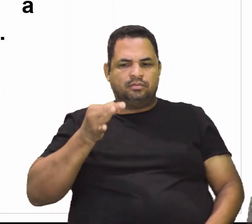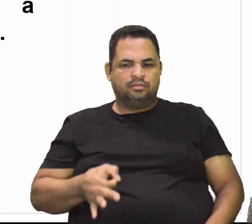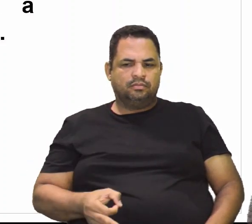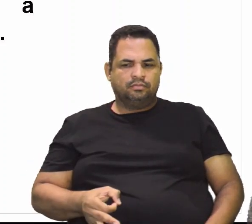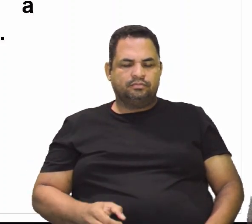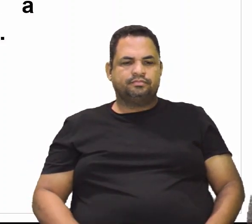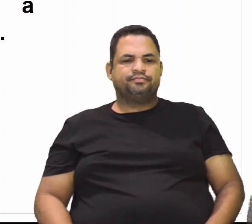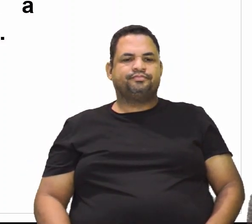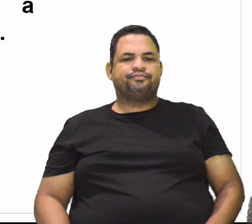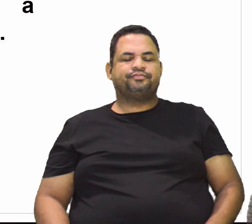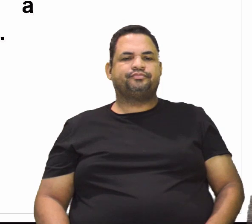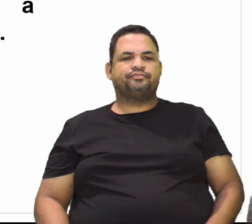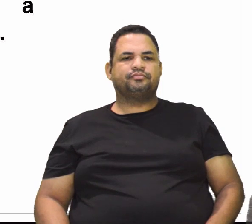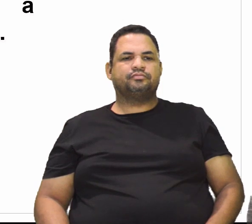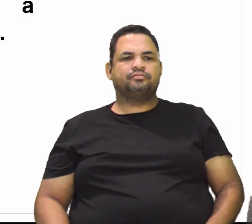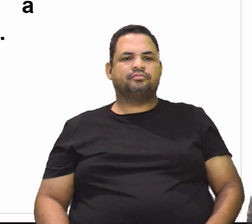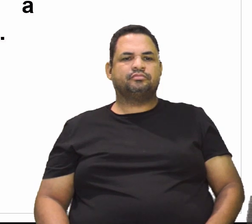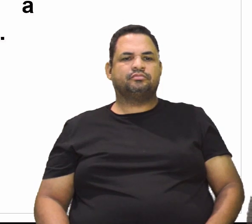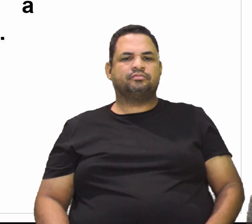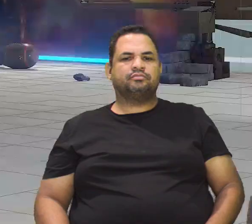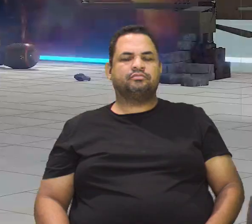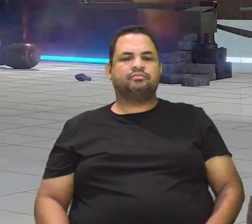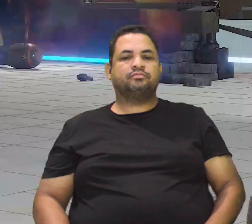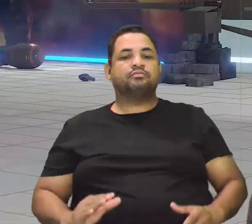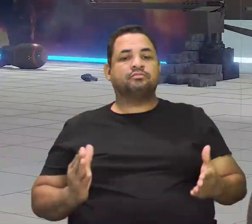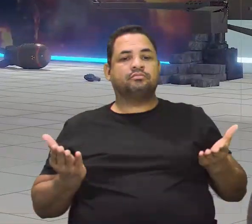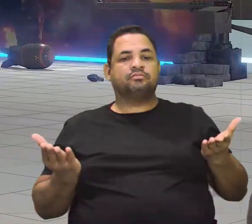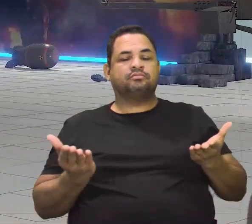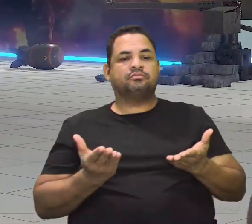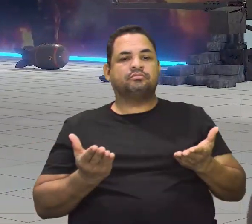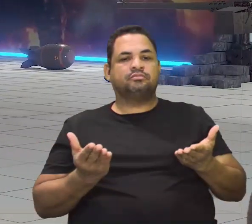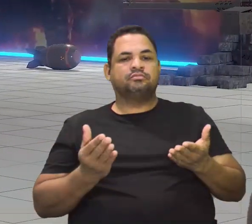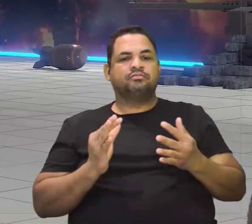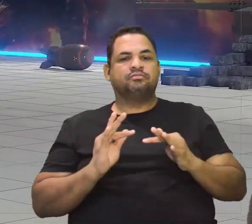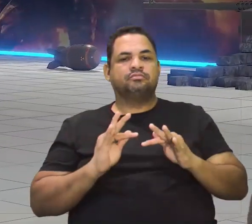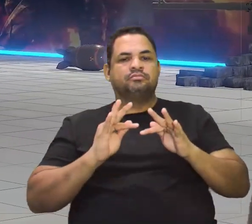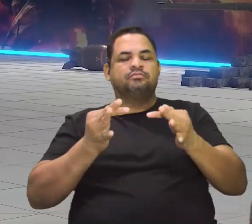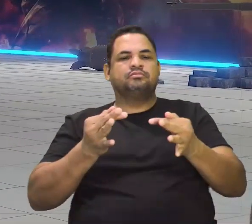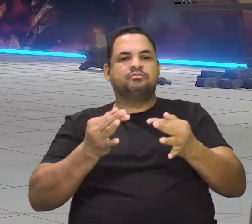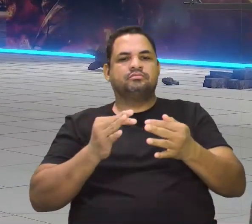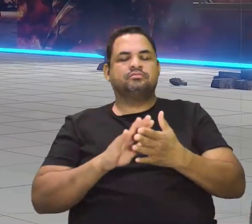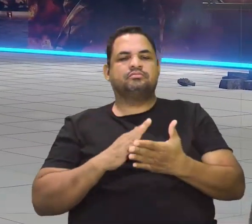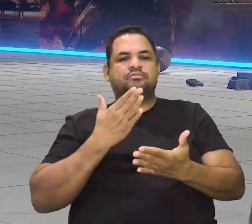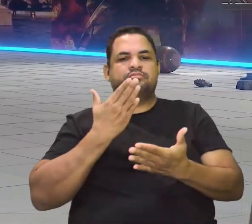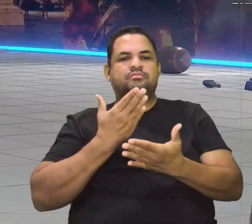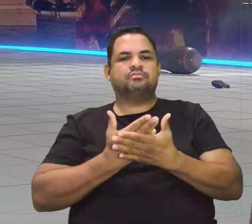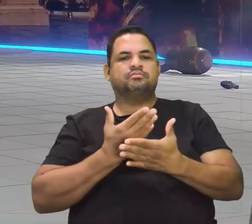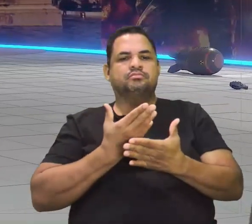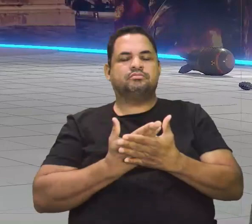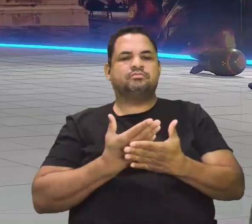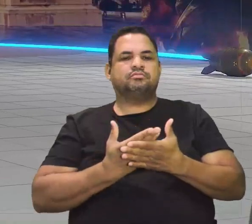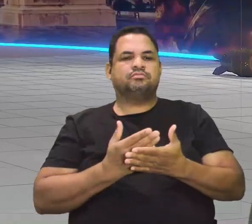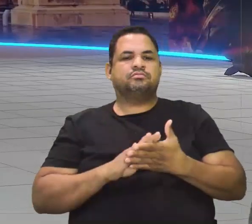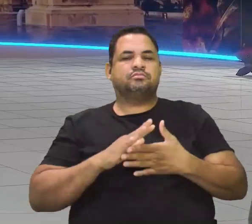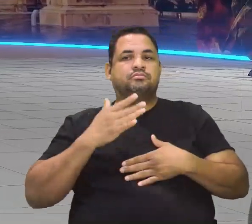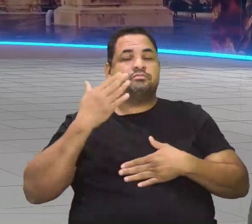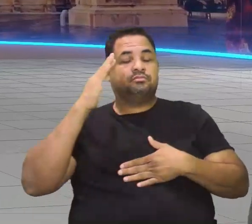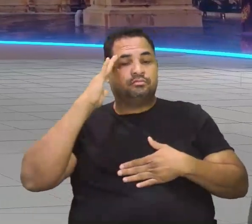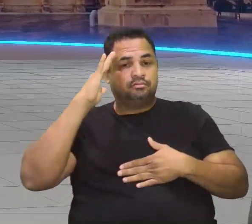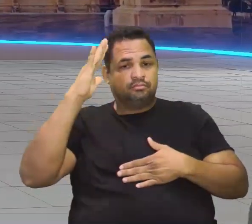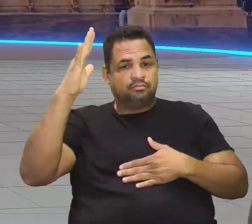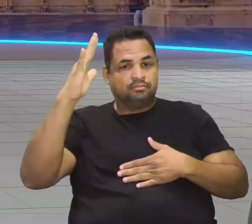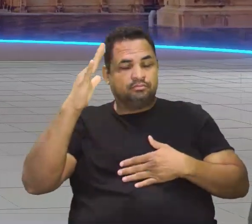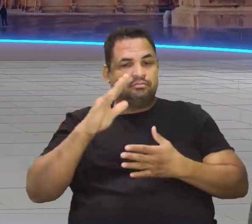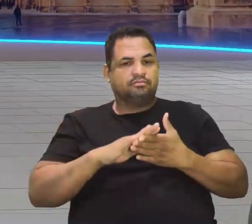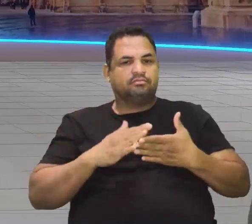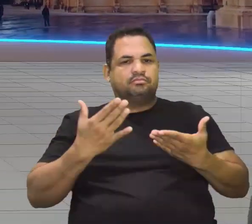corretas. E chegamos ao final de mais uma aventura. Chegamos